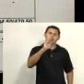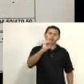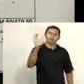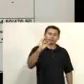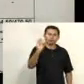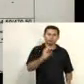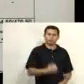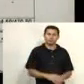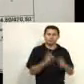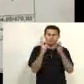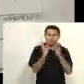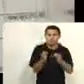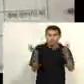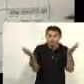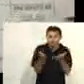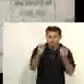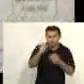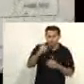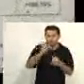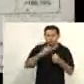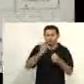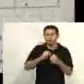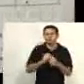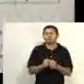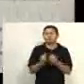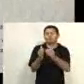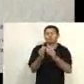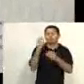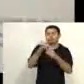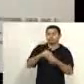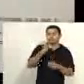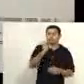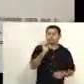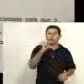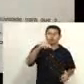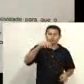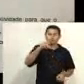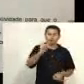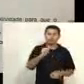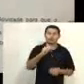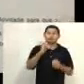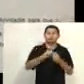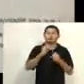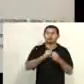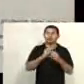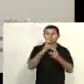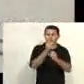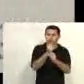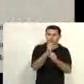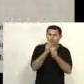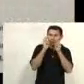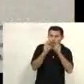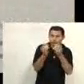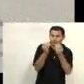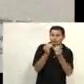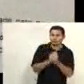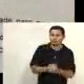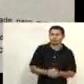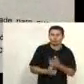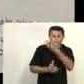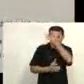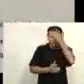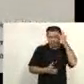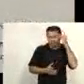494,50. Tá? Agora sim eu emprego a forma de LaPeers, agora sim eu faço esse cálculo. Como que seria então esse cálculo,